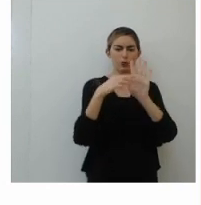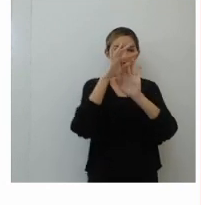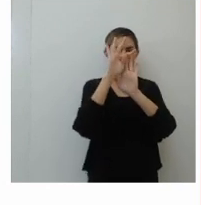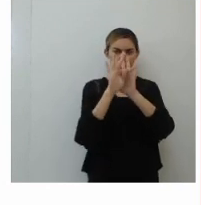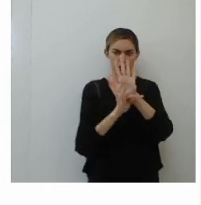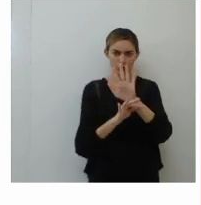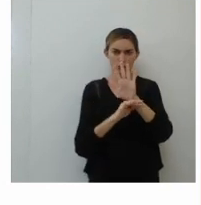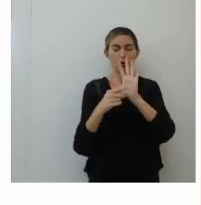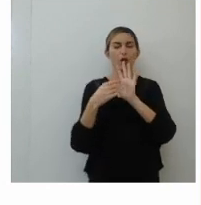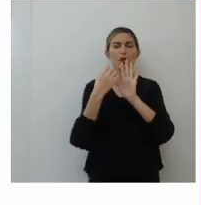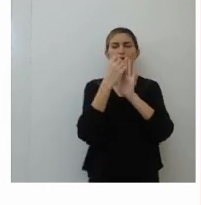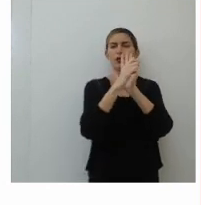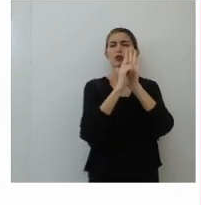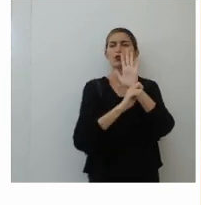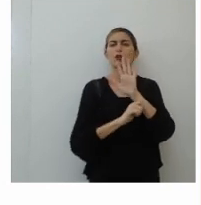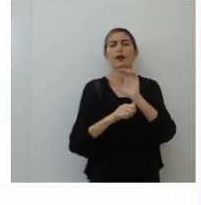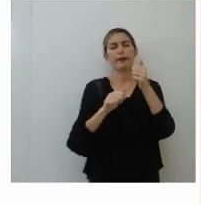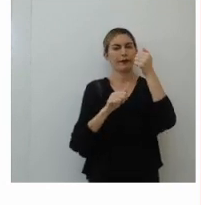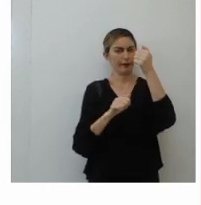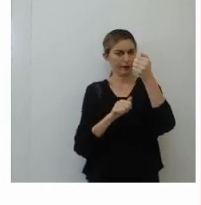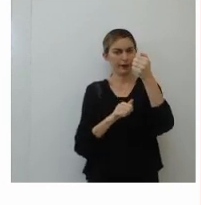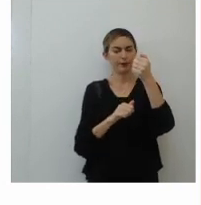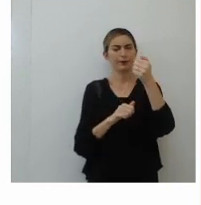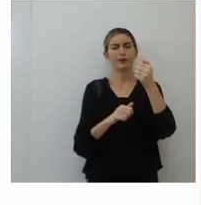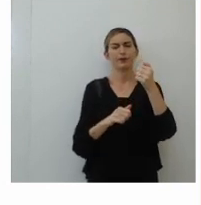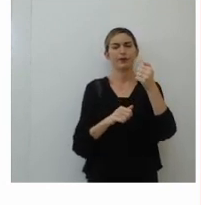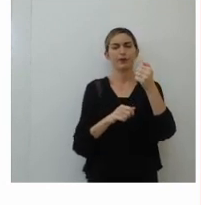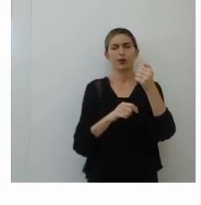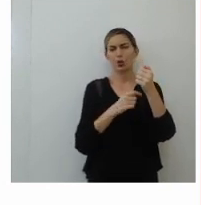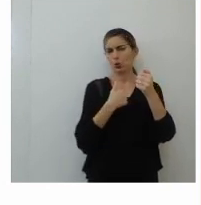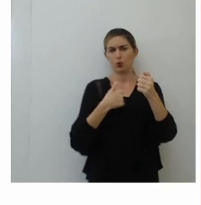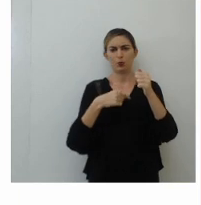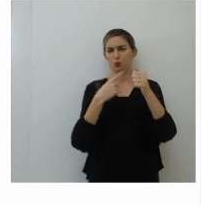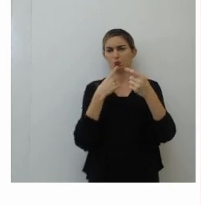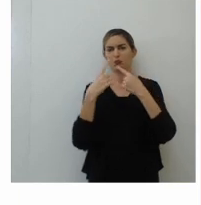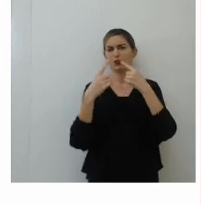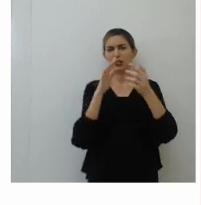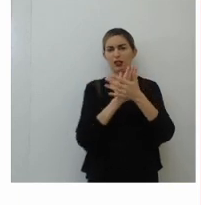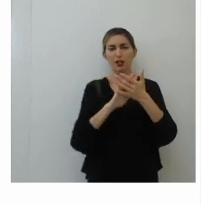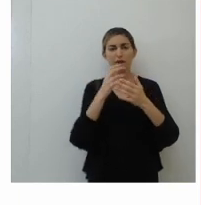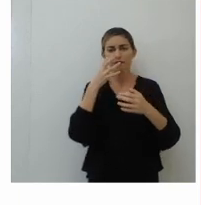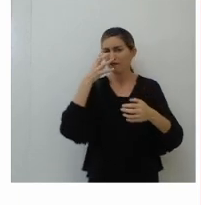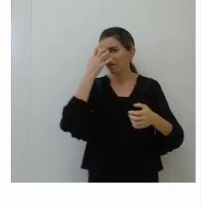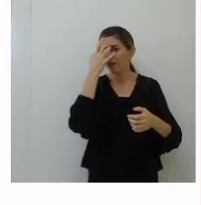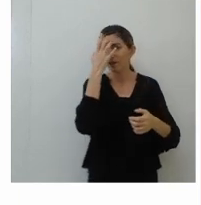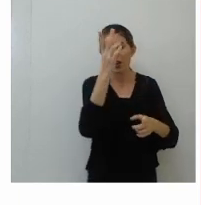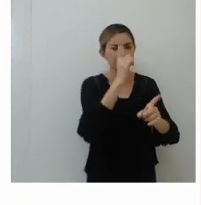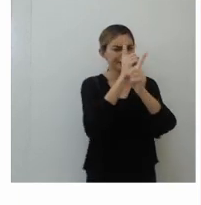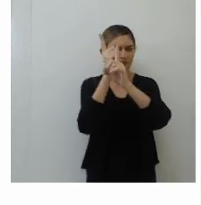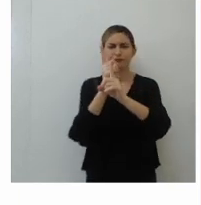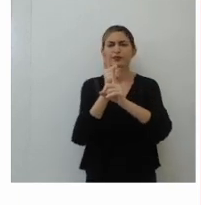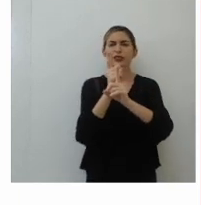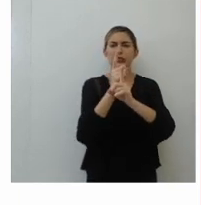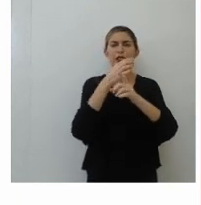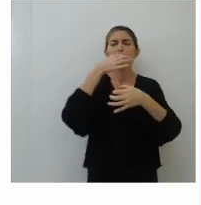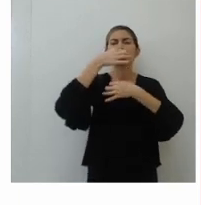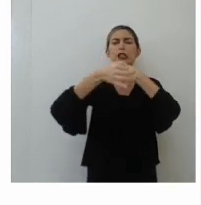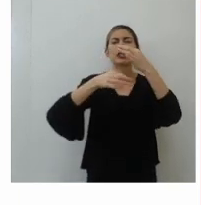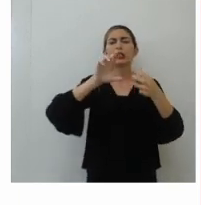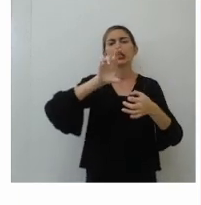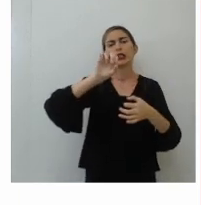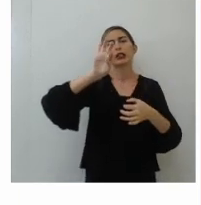texto, destaca-se a. Não vou nem discutir, tá na cara. Quando a gente usa para fazer uma